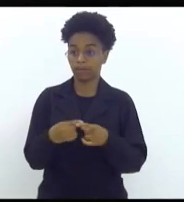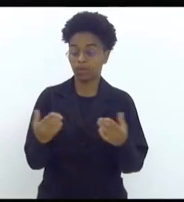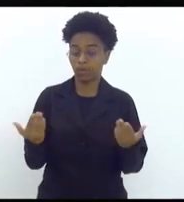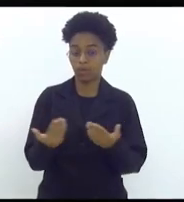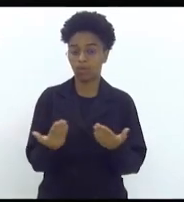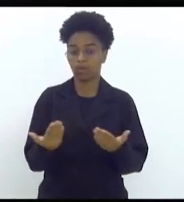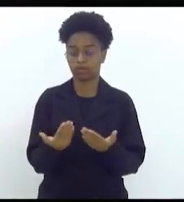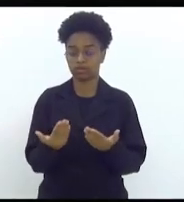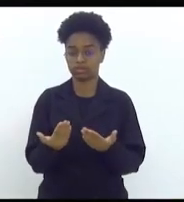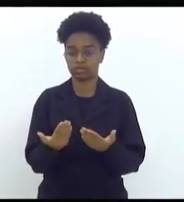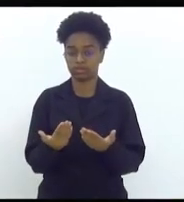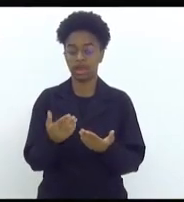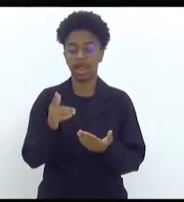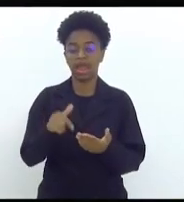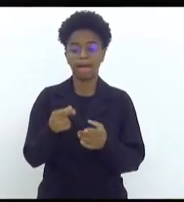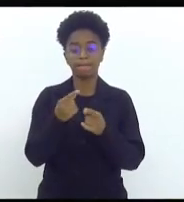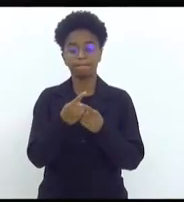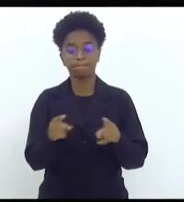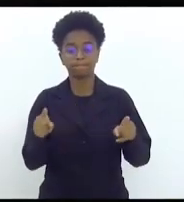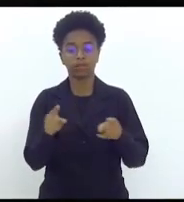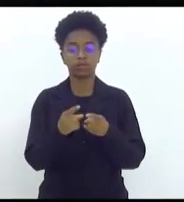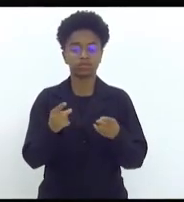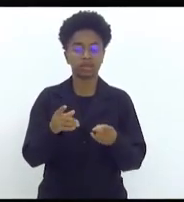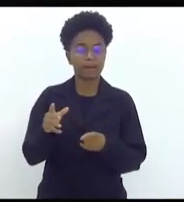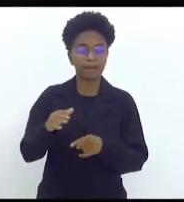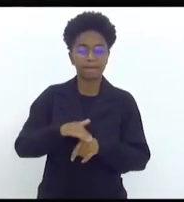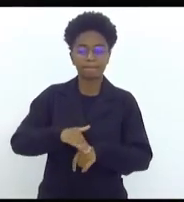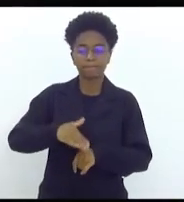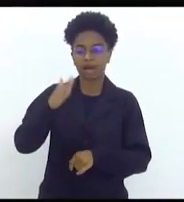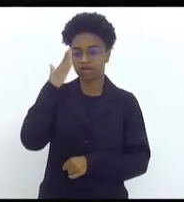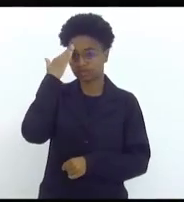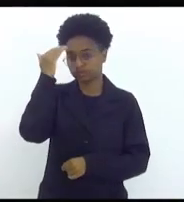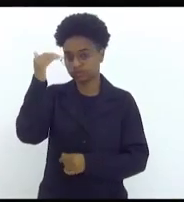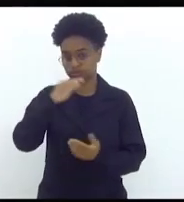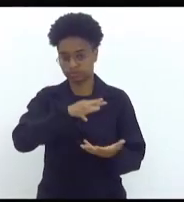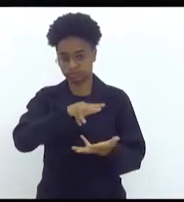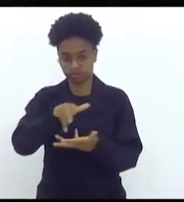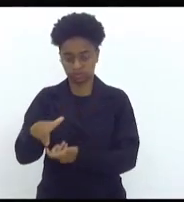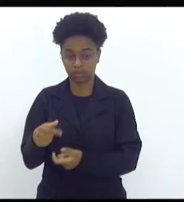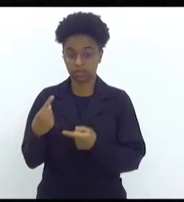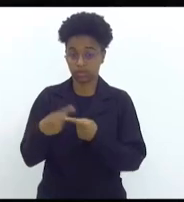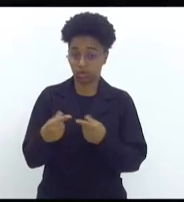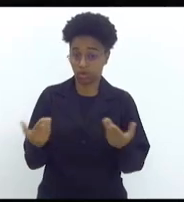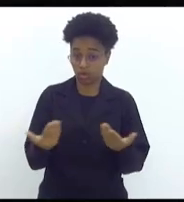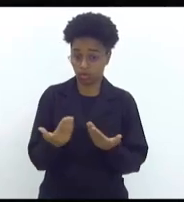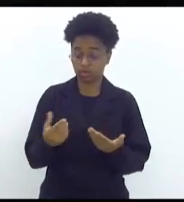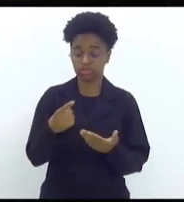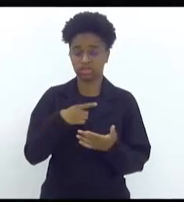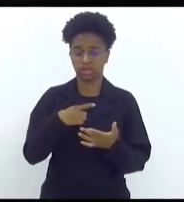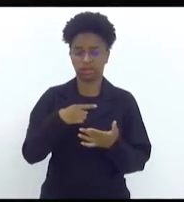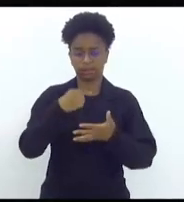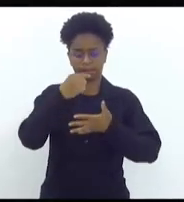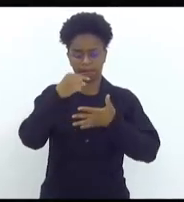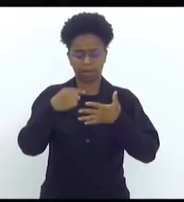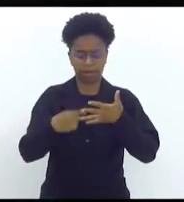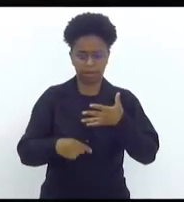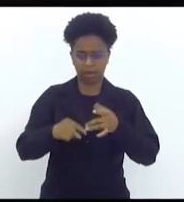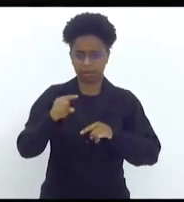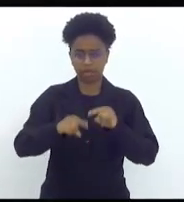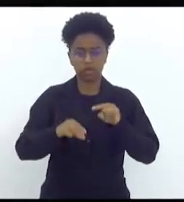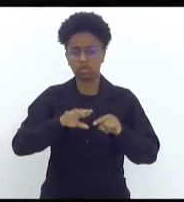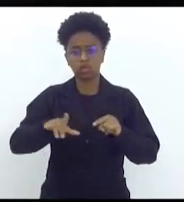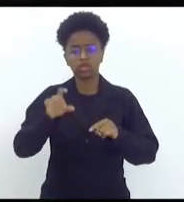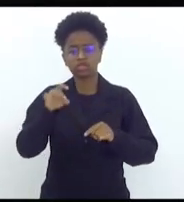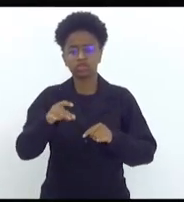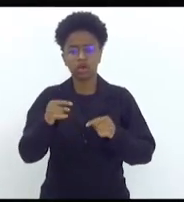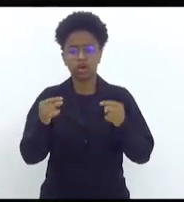é o gênero musical mais ouvido do mundo que hoje a partir dos seus elementos que não é só o da